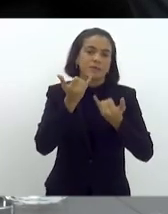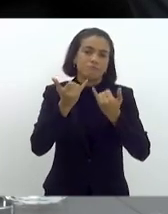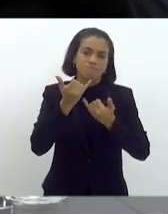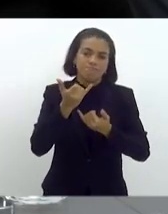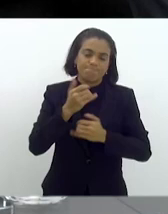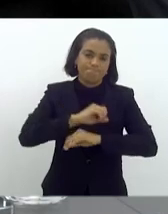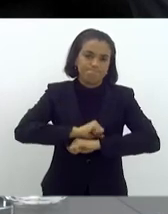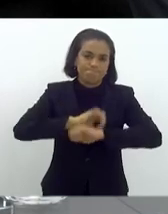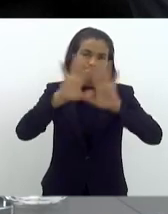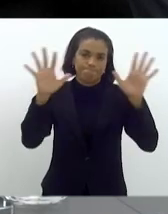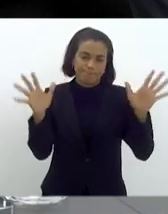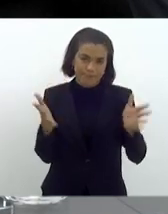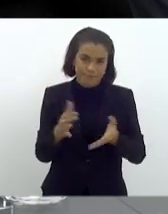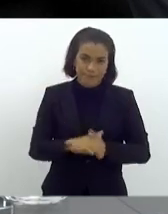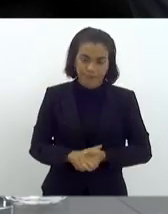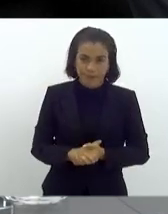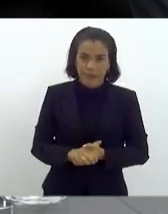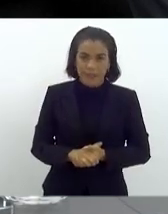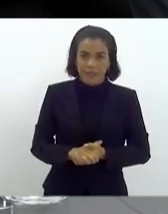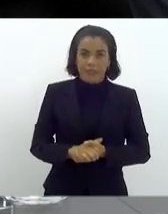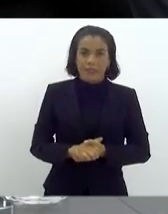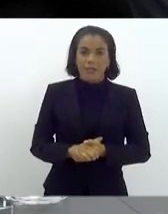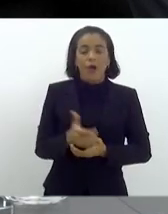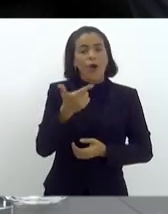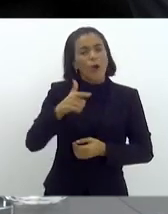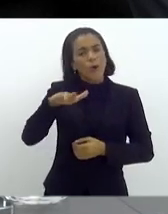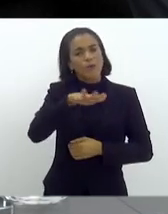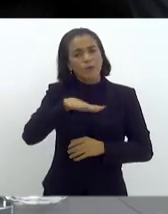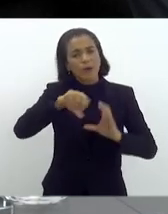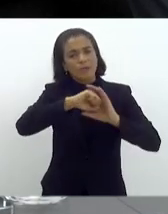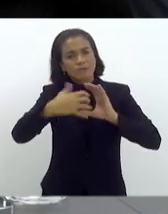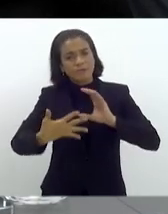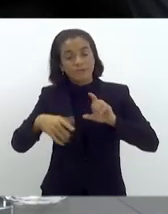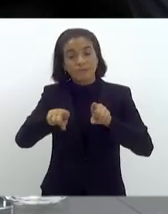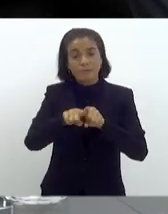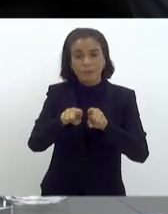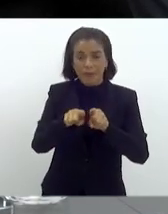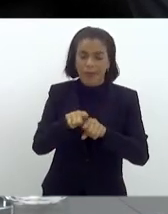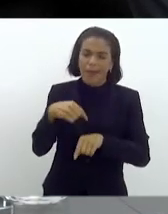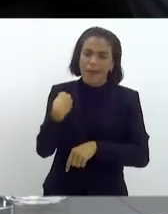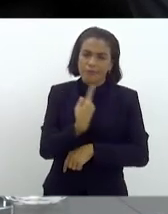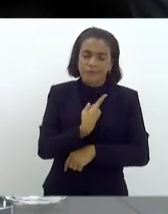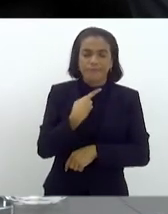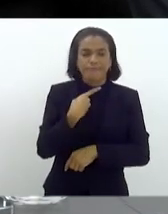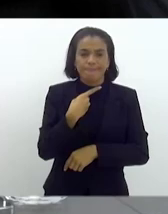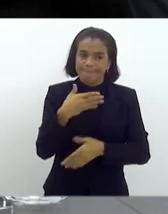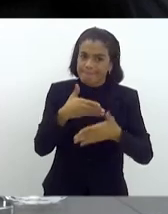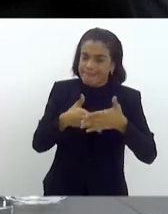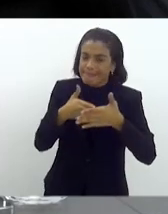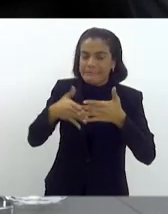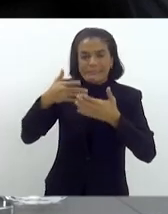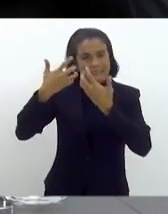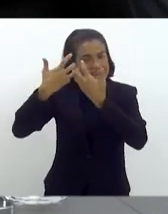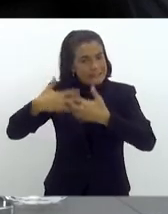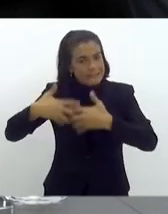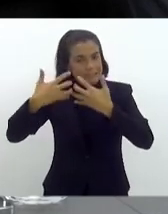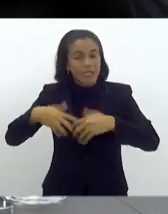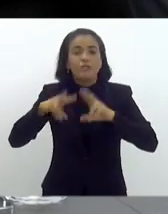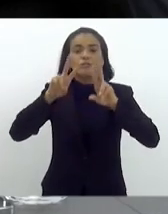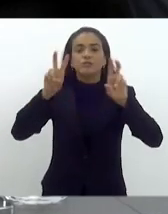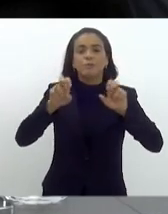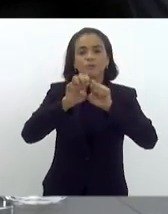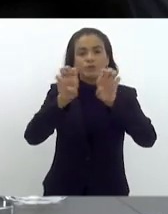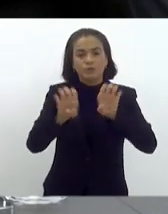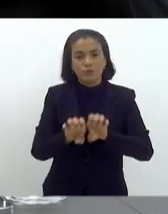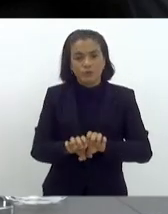já de antemão e outro aspecto também que a gente acaba tendo que refletir se refere a própria estrutura